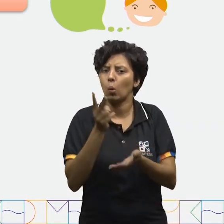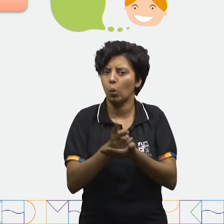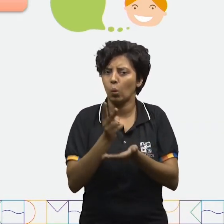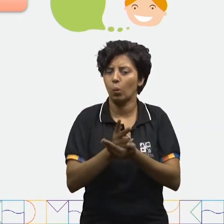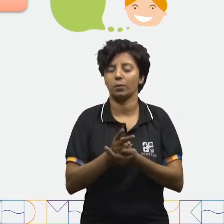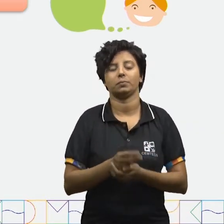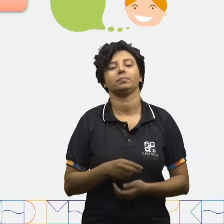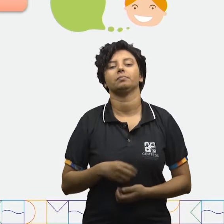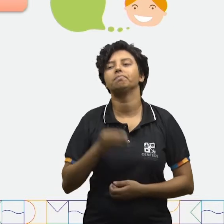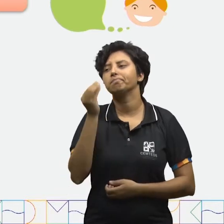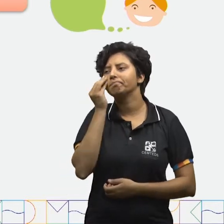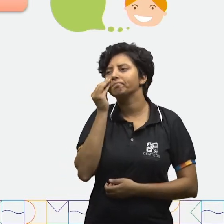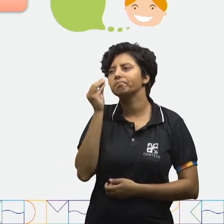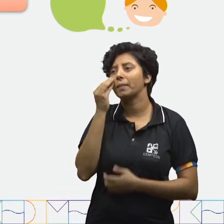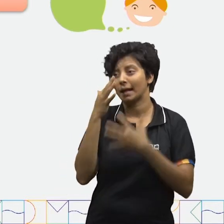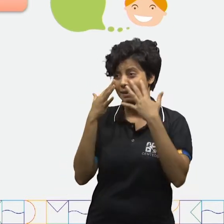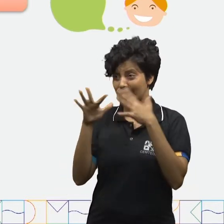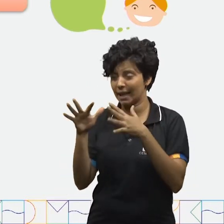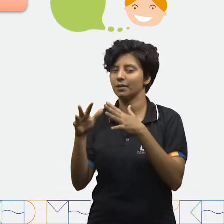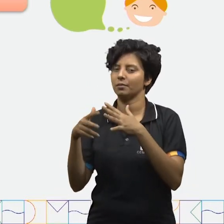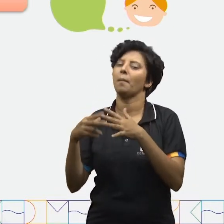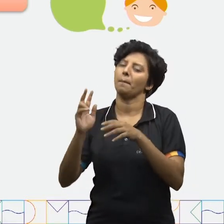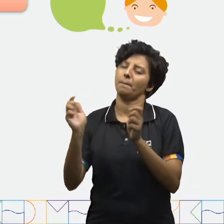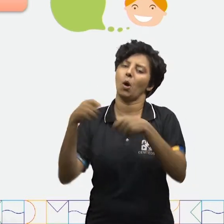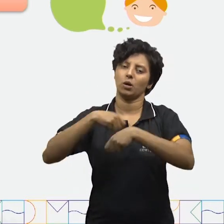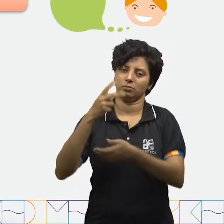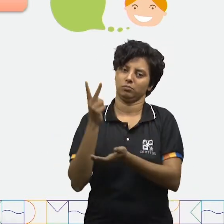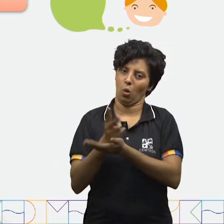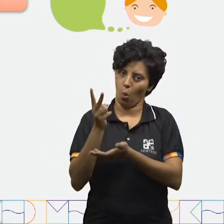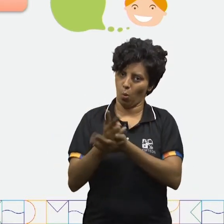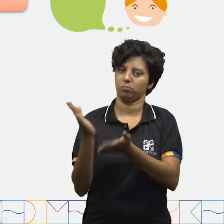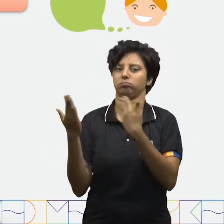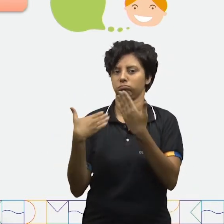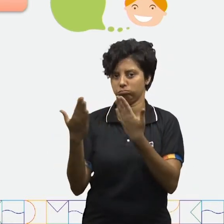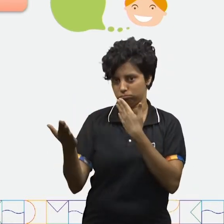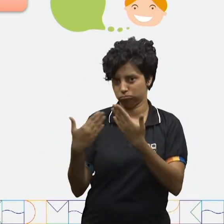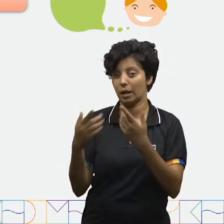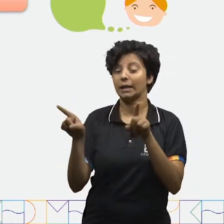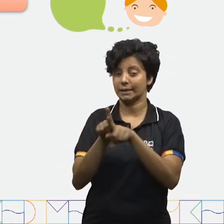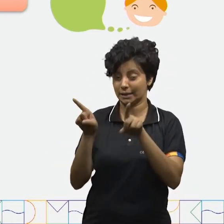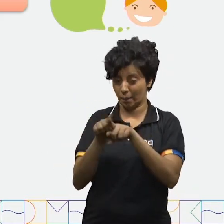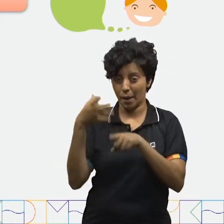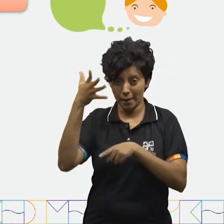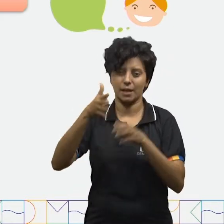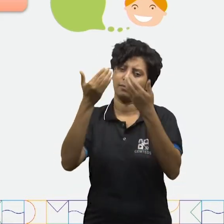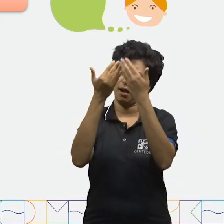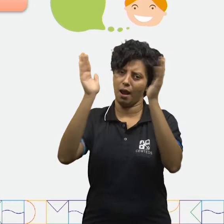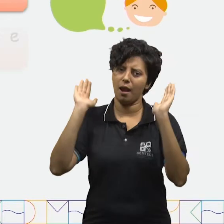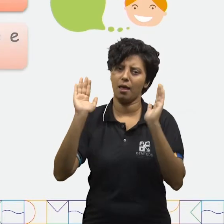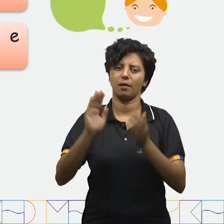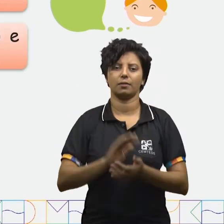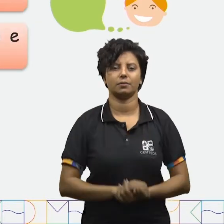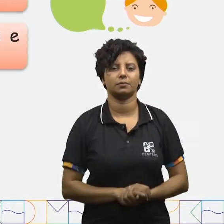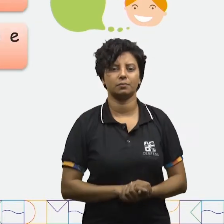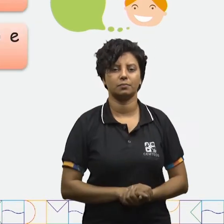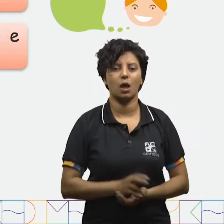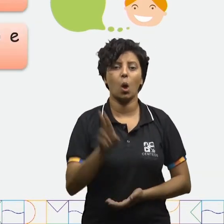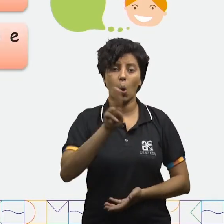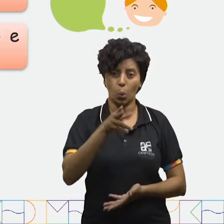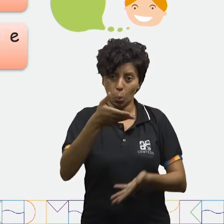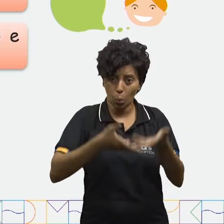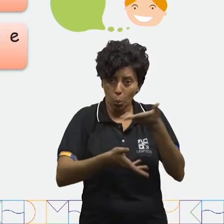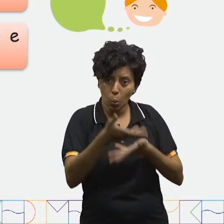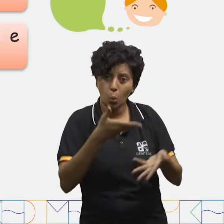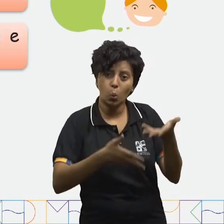escuta atenta ao outro, incentivamos a continuação da conversa e a transmissão completa da mensagem. Use formas